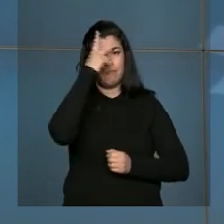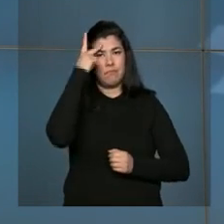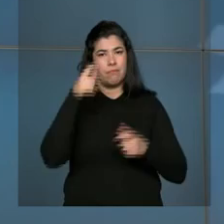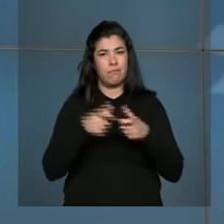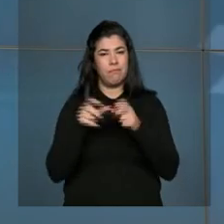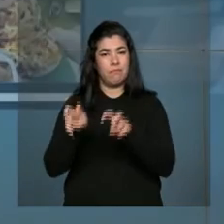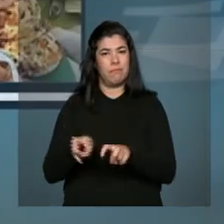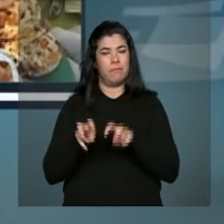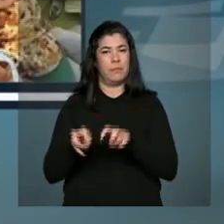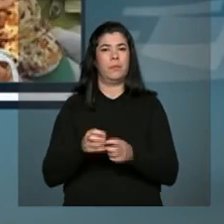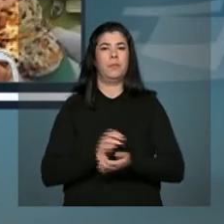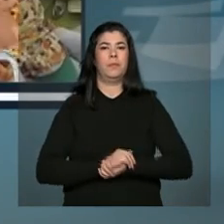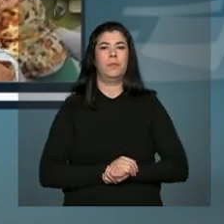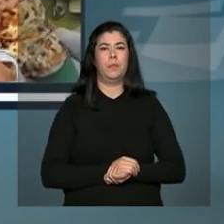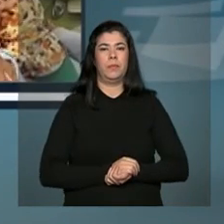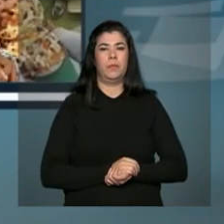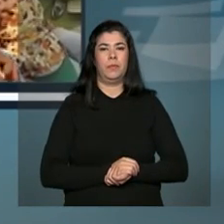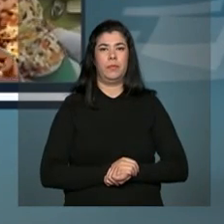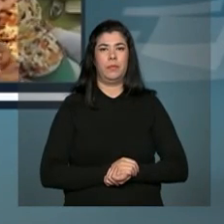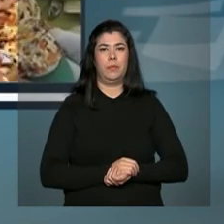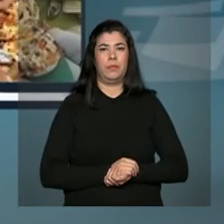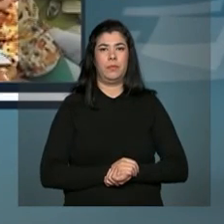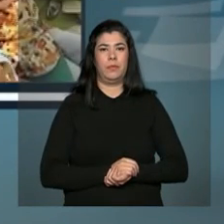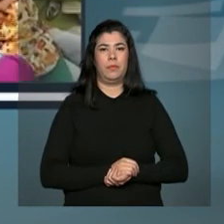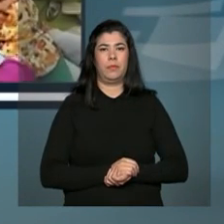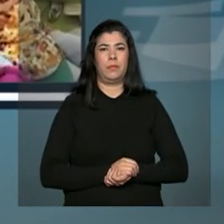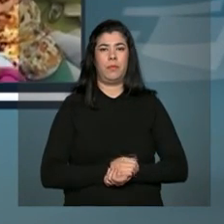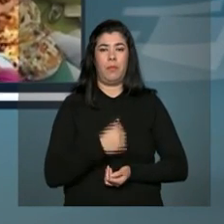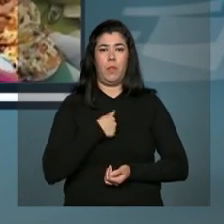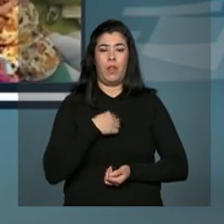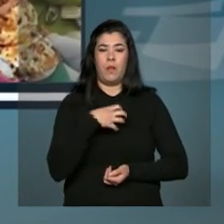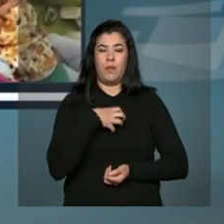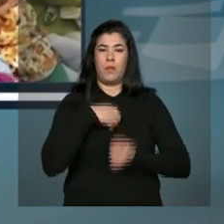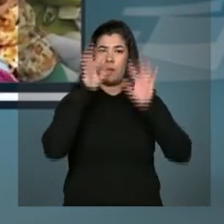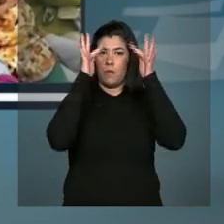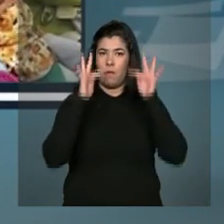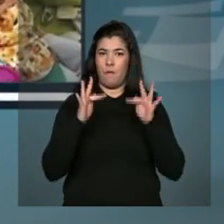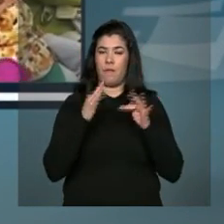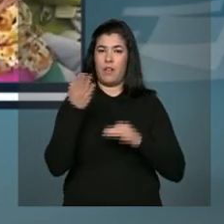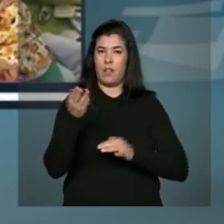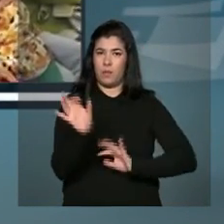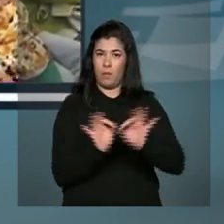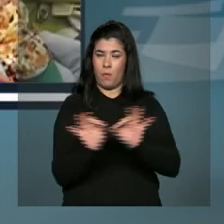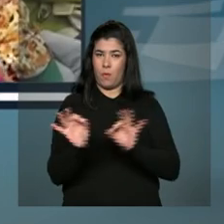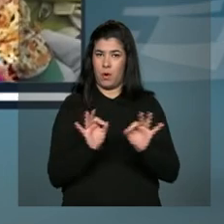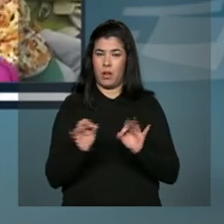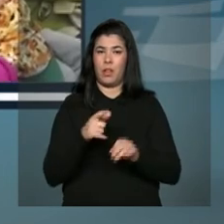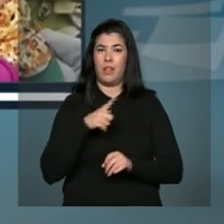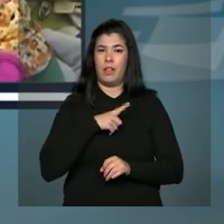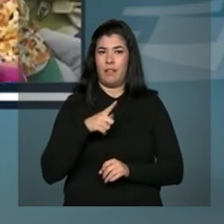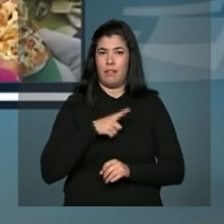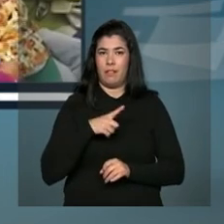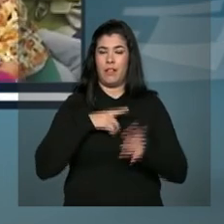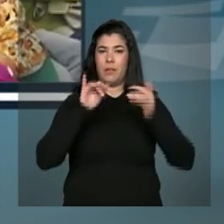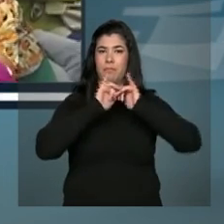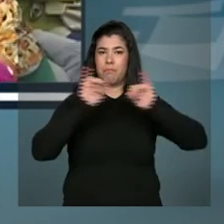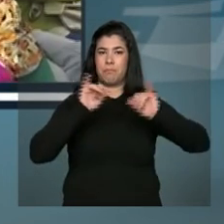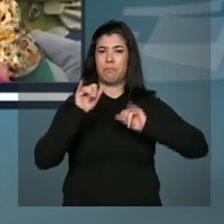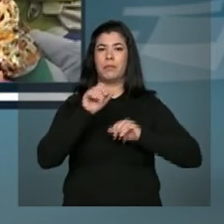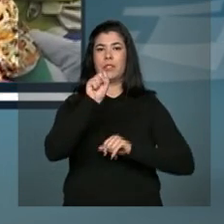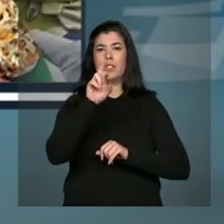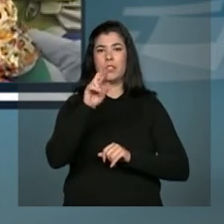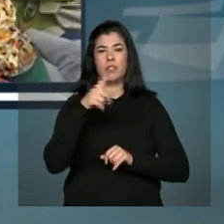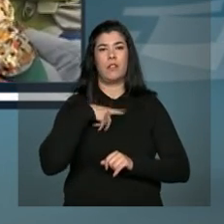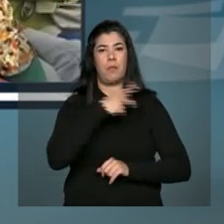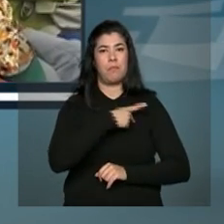produtores. Estou muito feliz com esse plano que a nossa companheira está agora, né, vai assinar para a